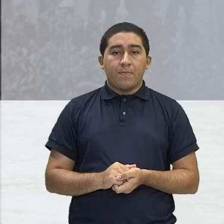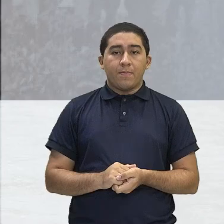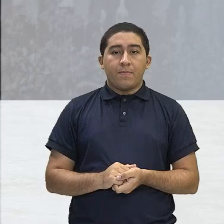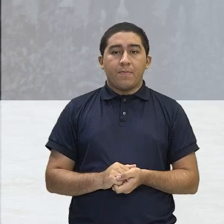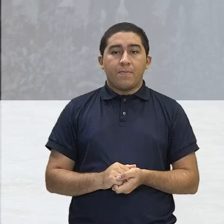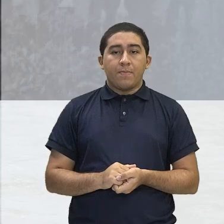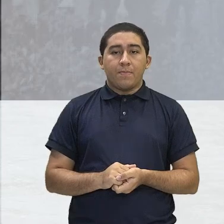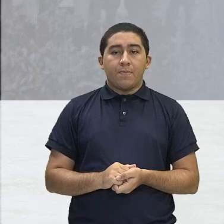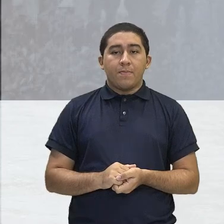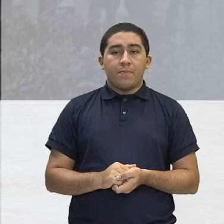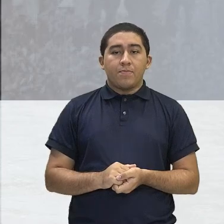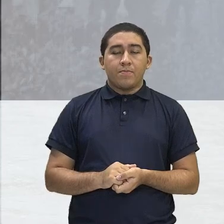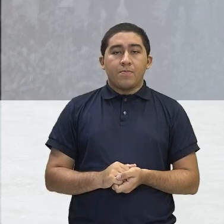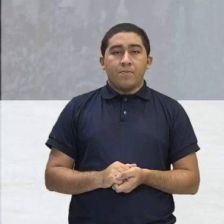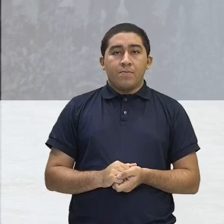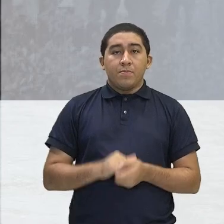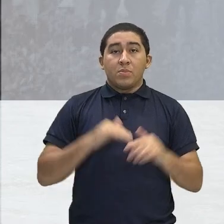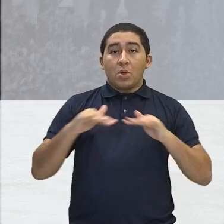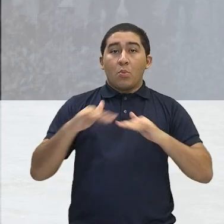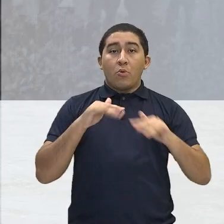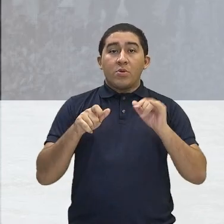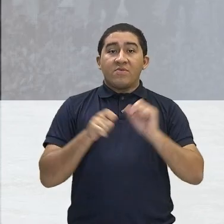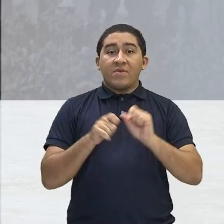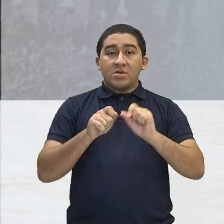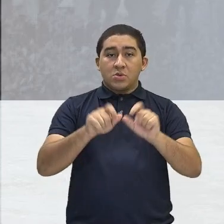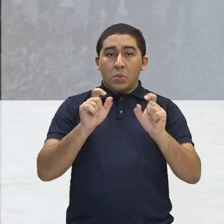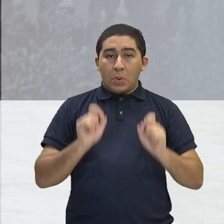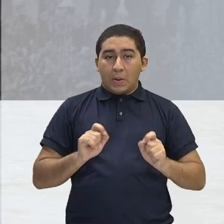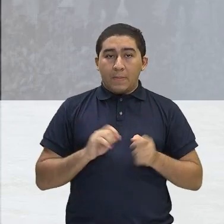ele vai fazer, né, com que ou haja, né,